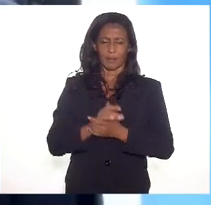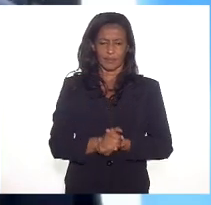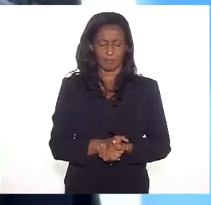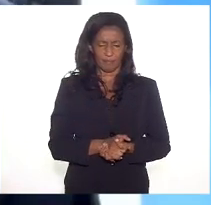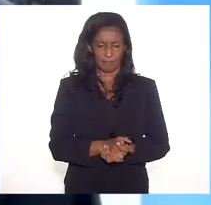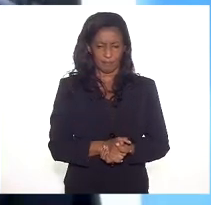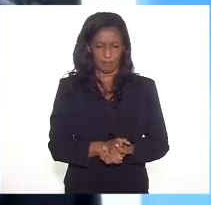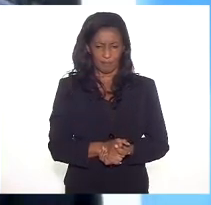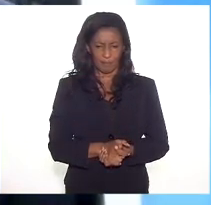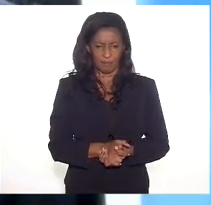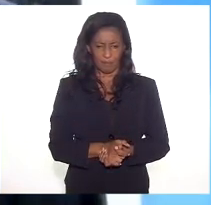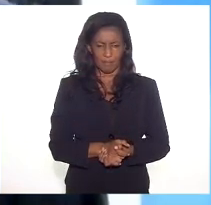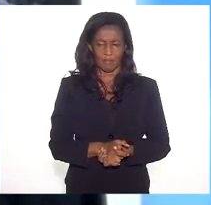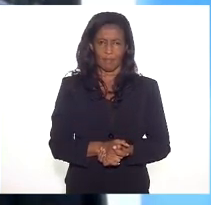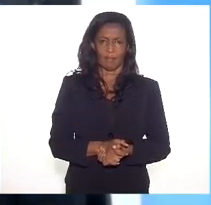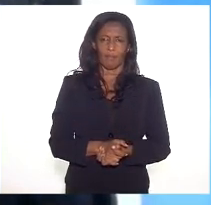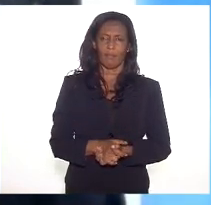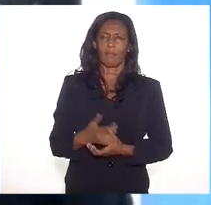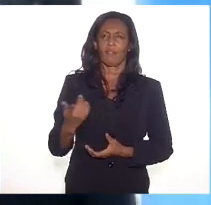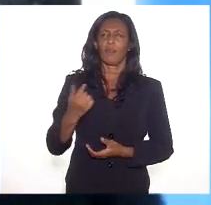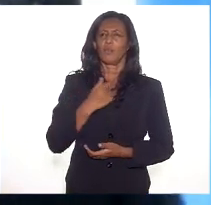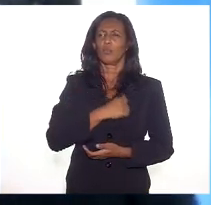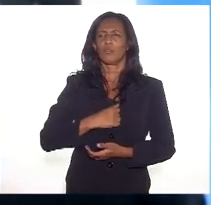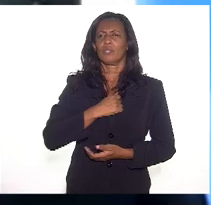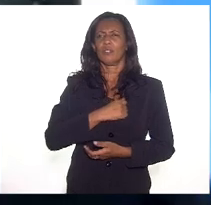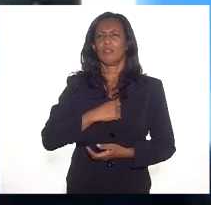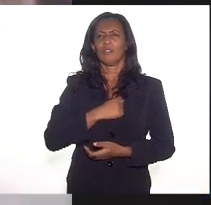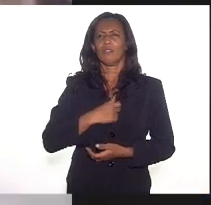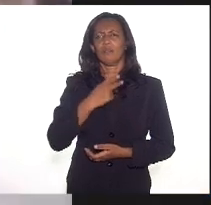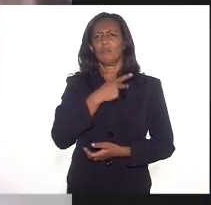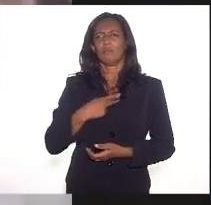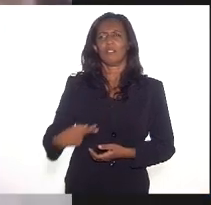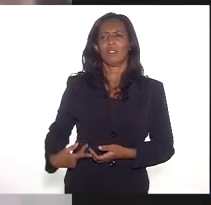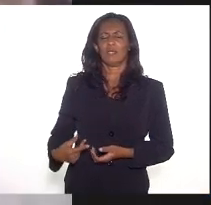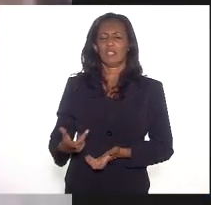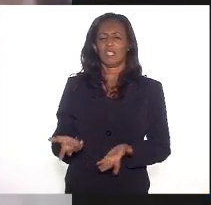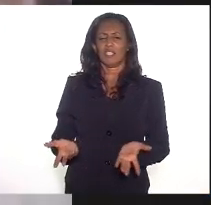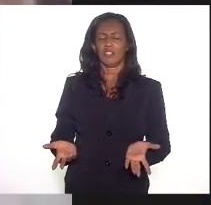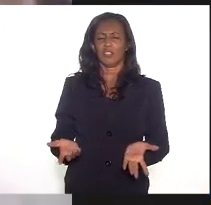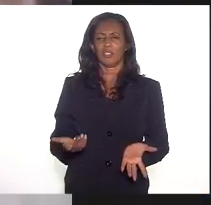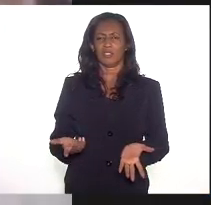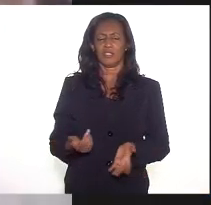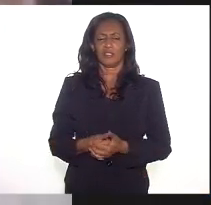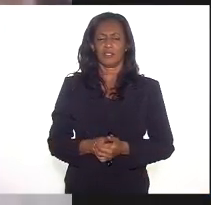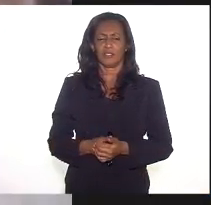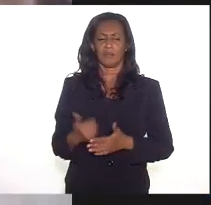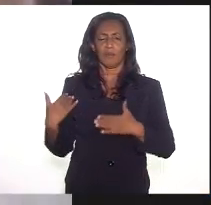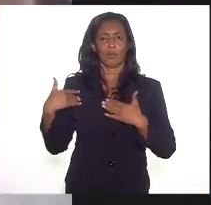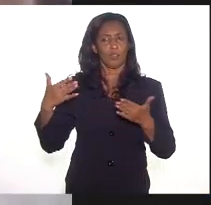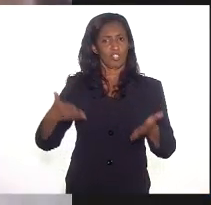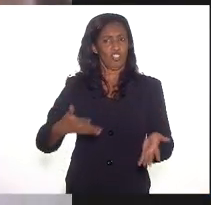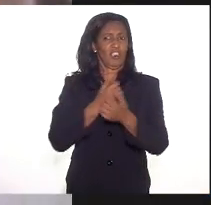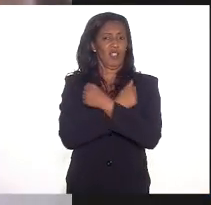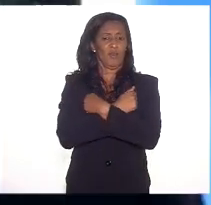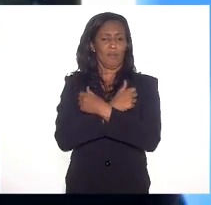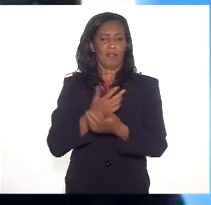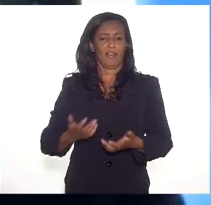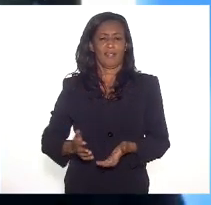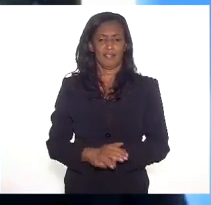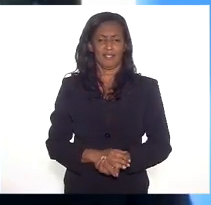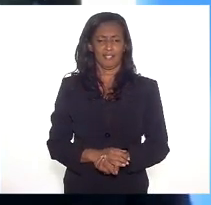com muita saudade do presidente, ele volta logo. Eu não estou com saudade nenhuma, não, mas tudo bem. Quando ele chegar, eu dou um abraço. Pelas